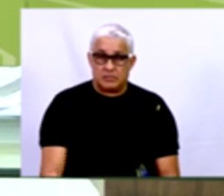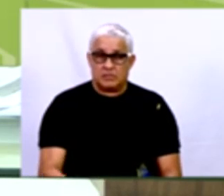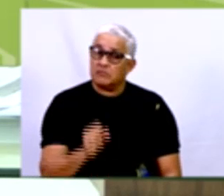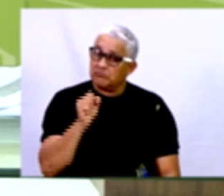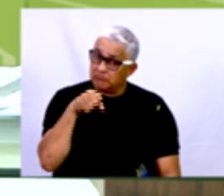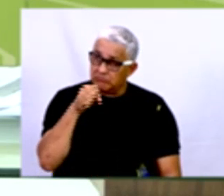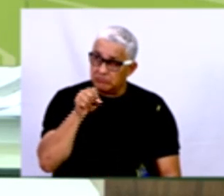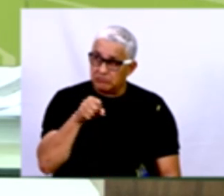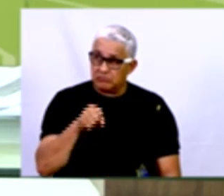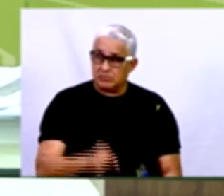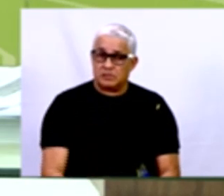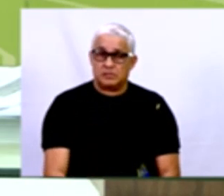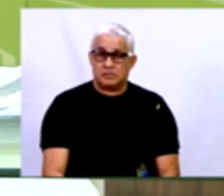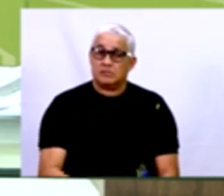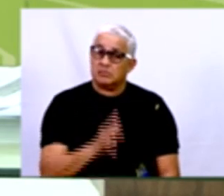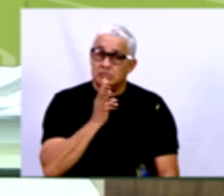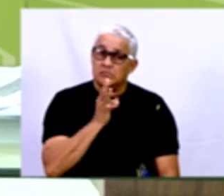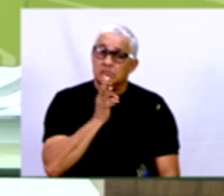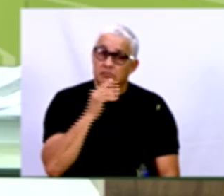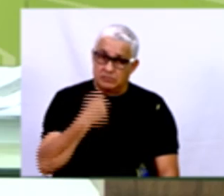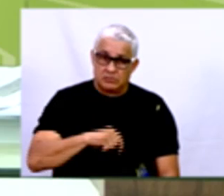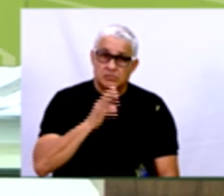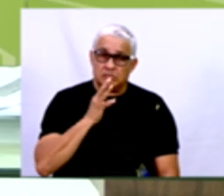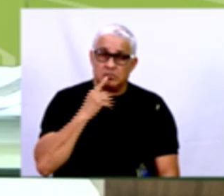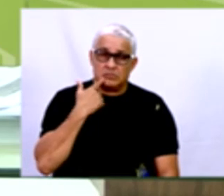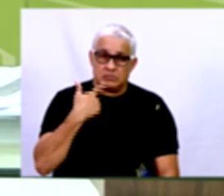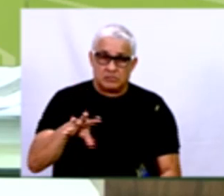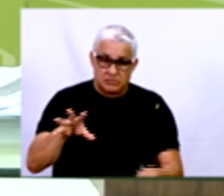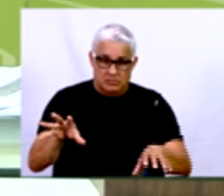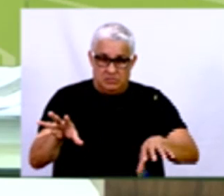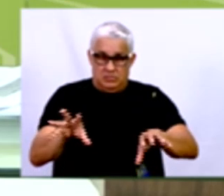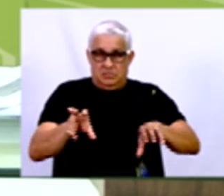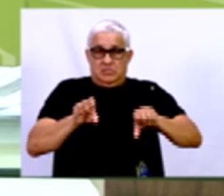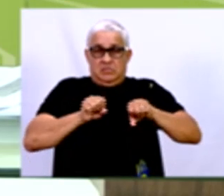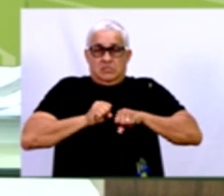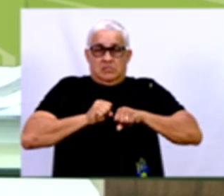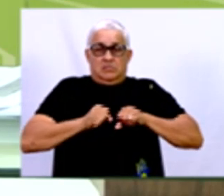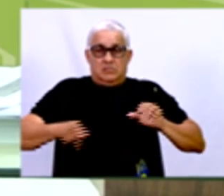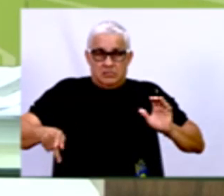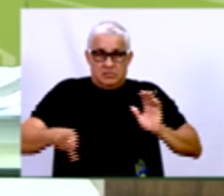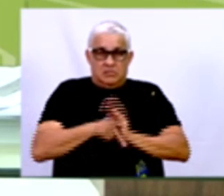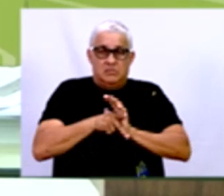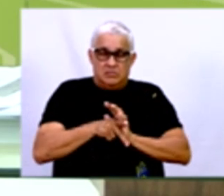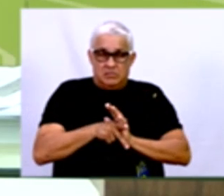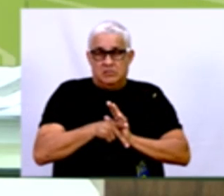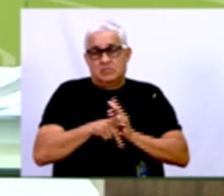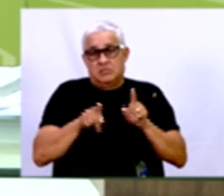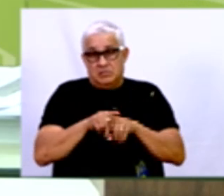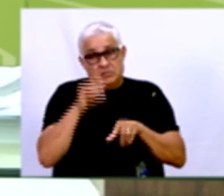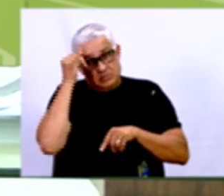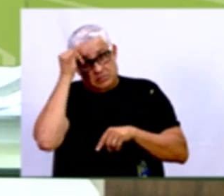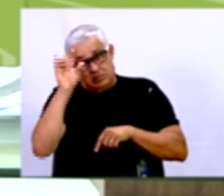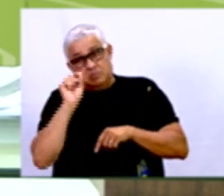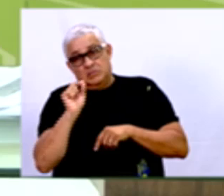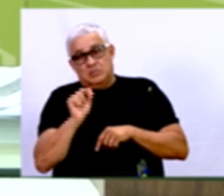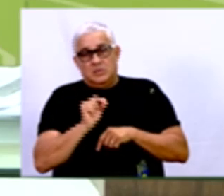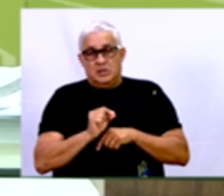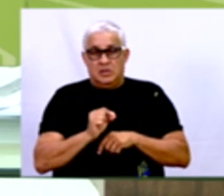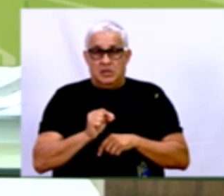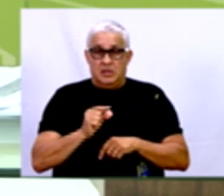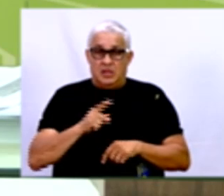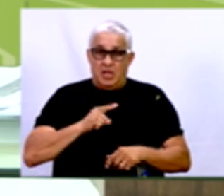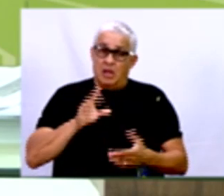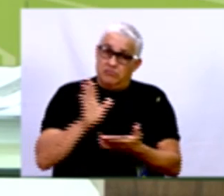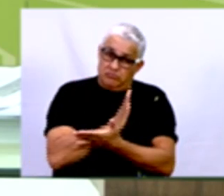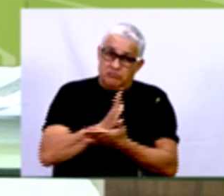sim tomar conhecimento dessa língua que nos pertence, né, e tentar evitar certos tipos de preconceito,